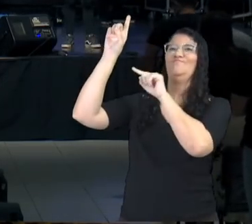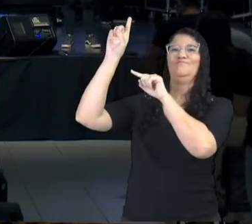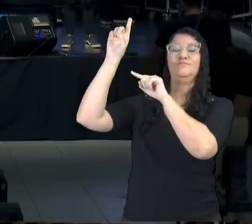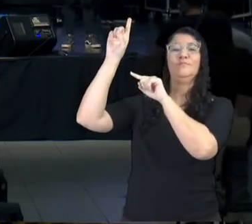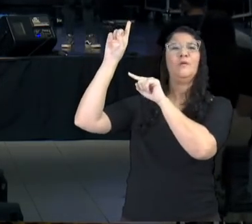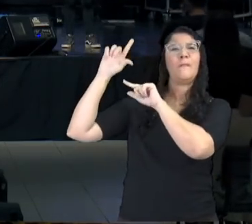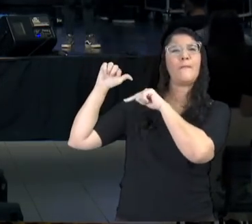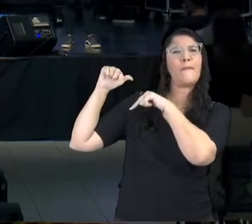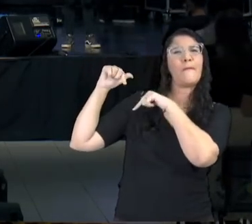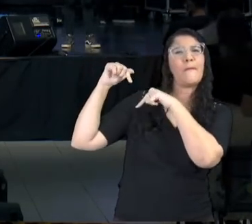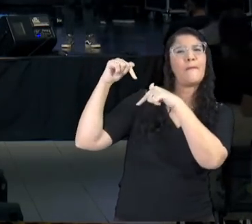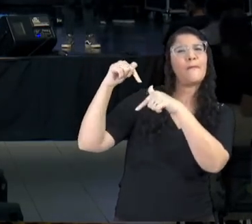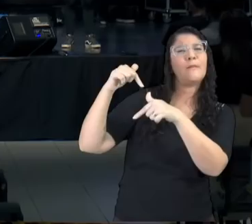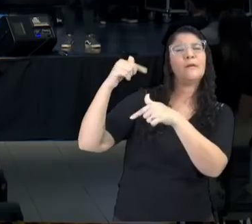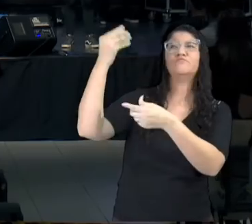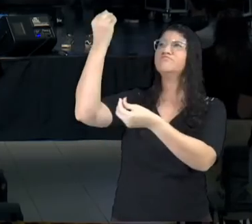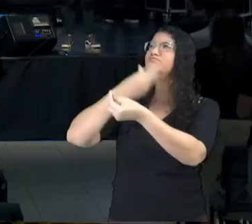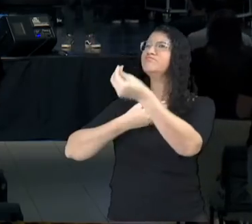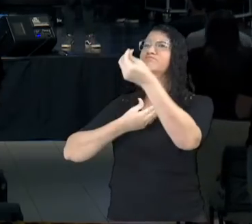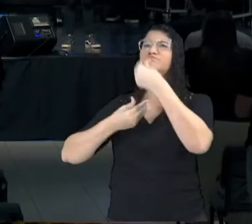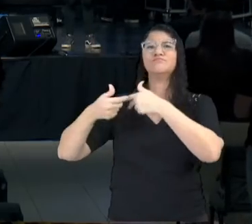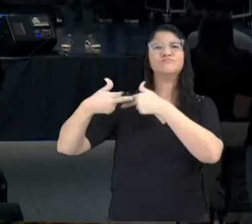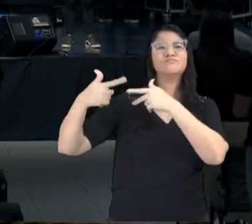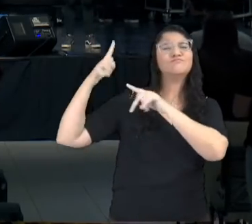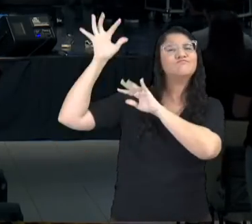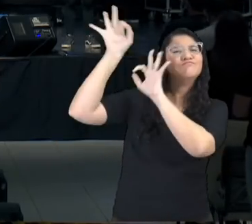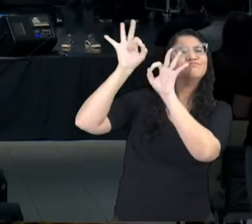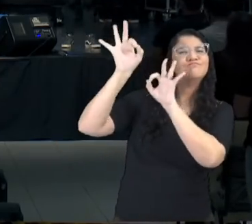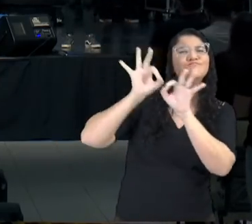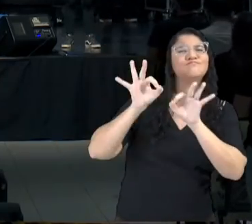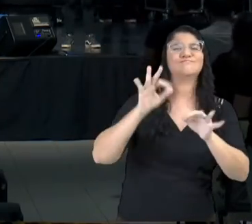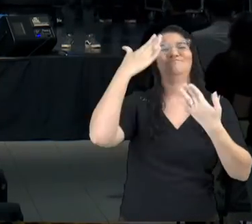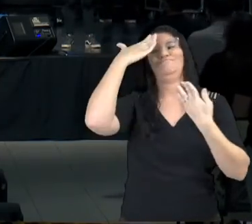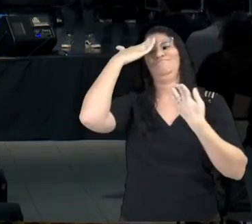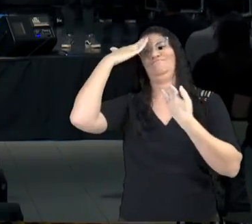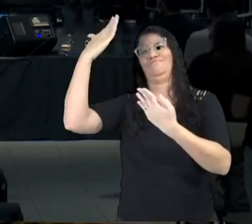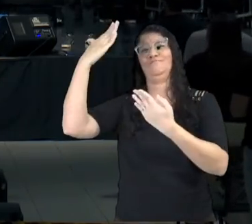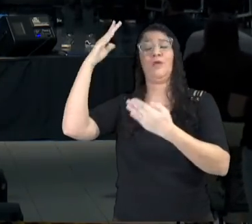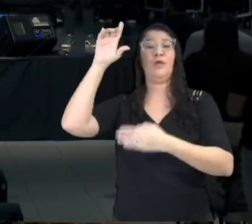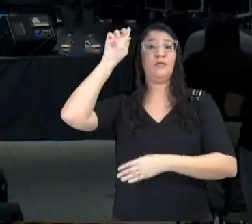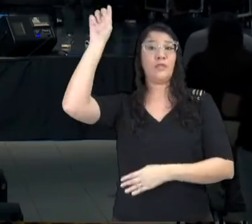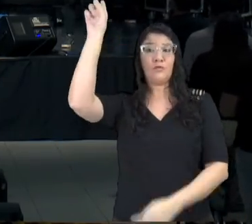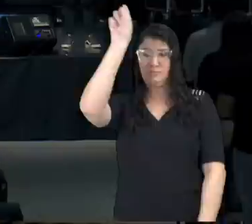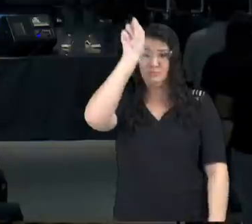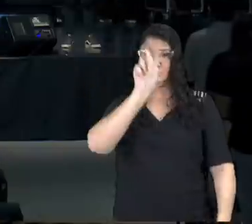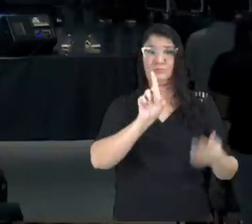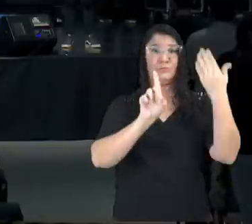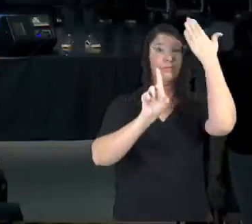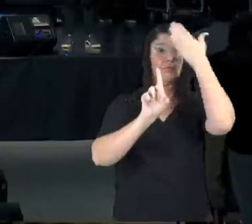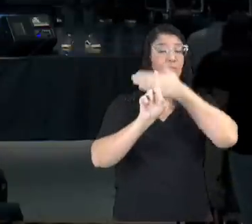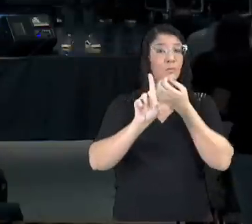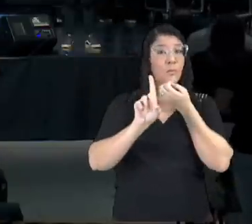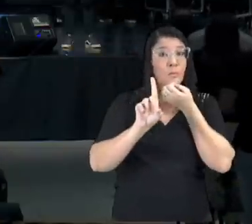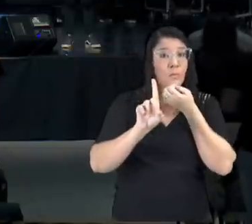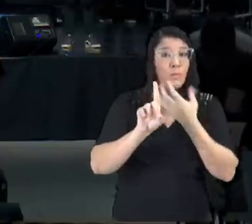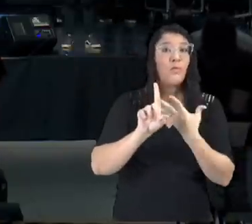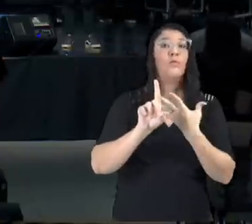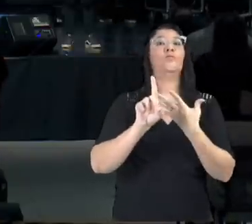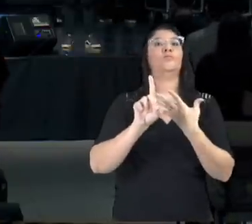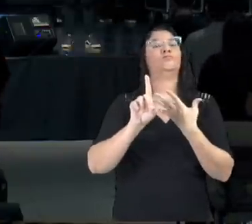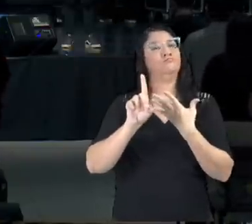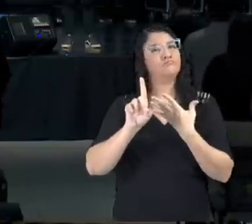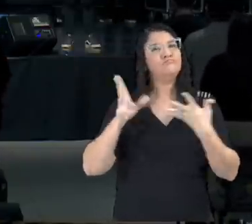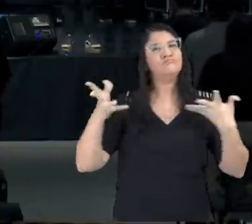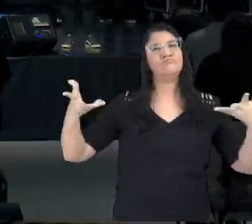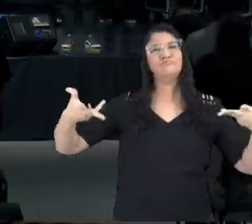dia como ação de graças por tudo quanto o Senhor tem feito. O Senhor tem sido um Deus presente, um Deus bondoso, um Deus gracioso, e Ele abre